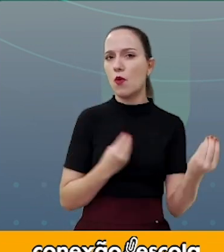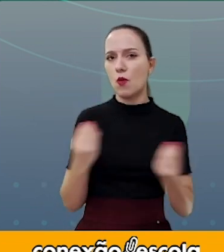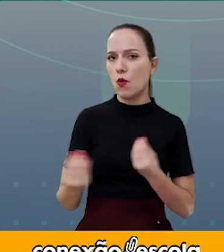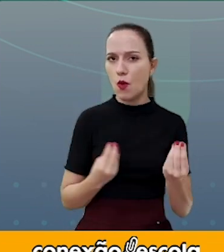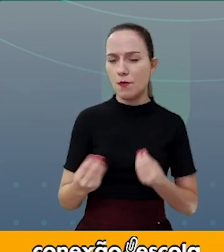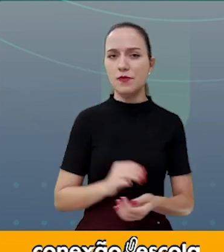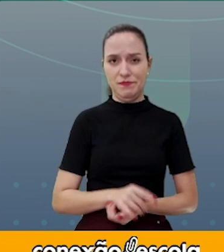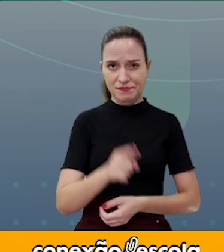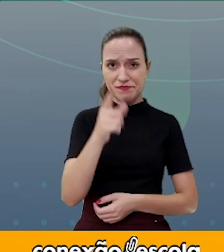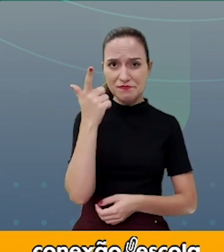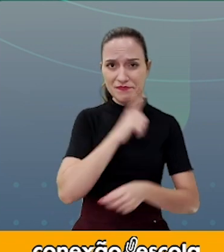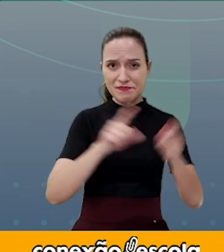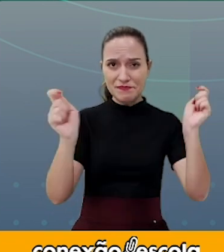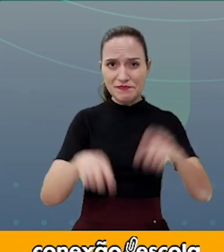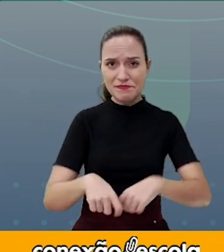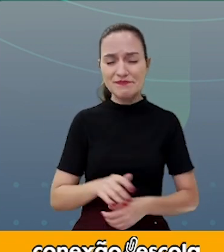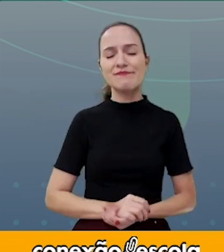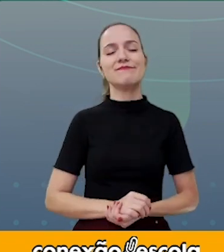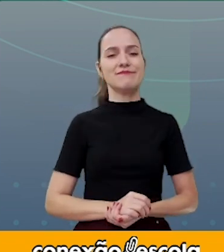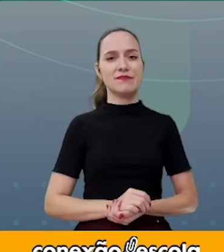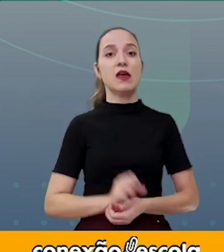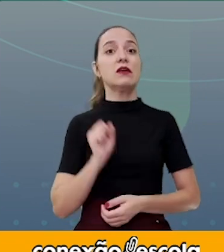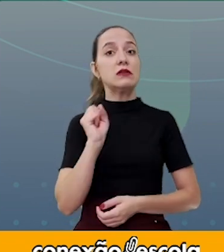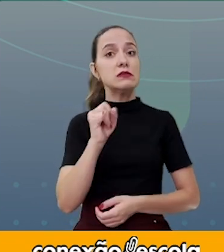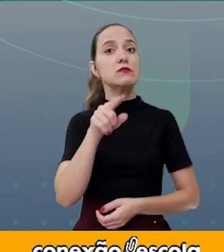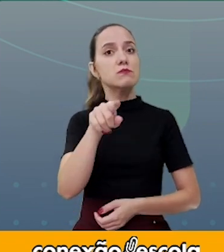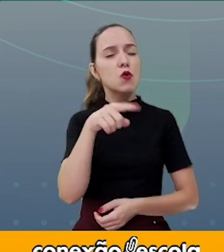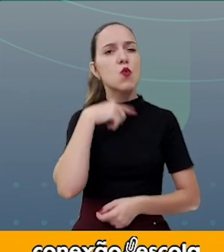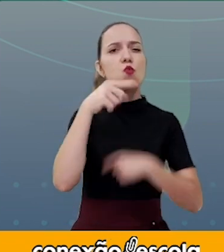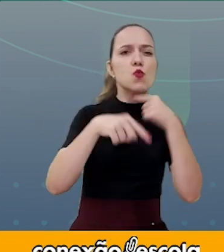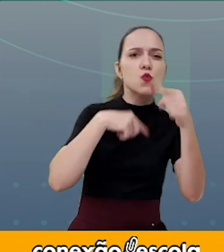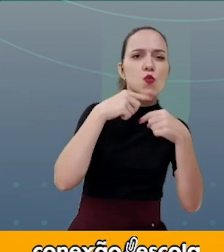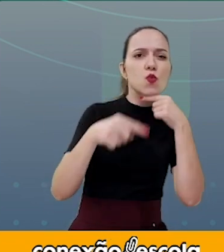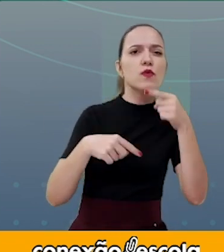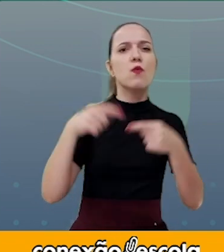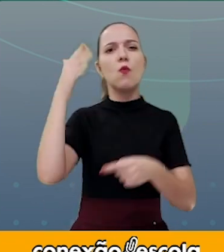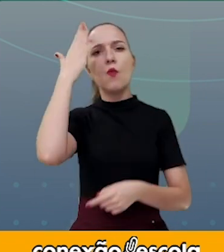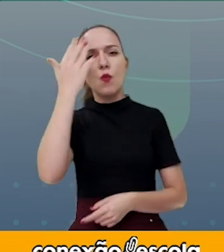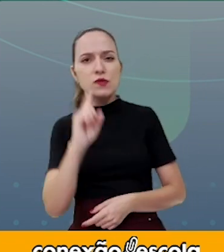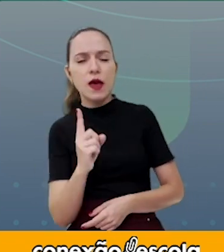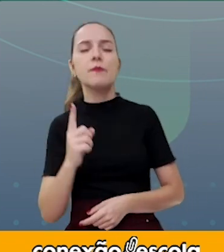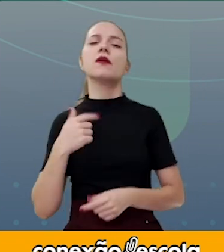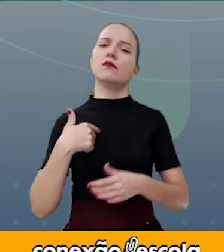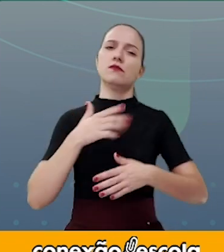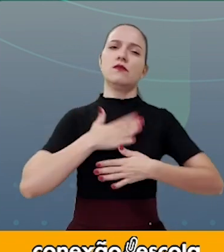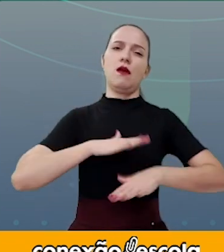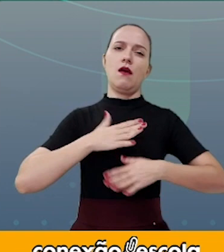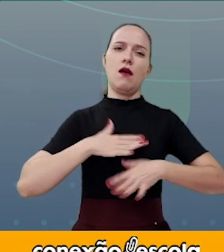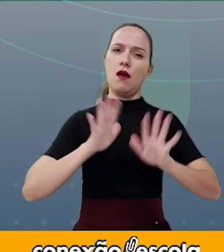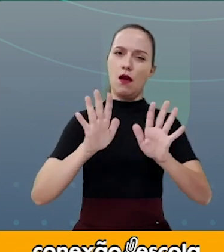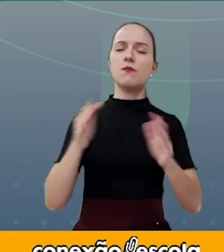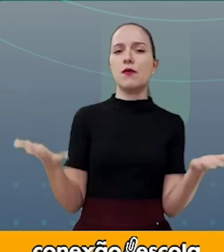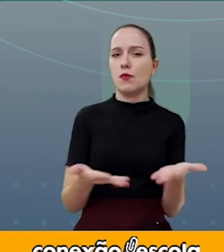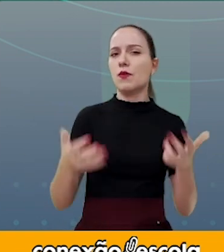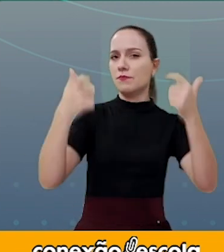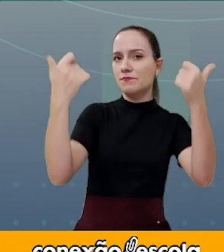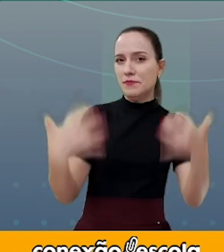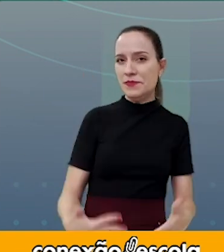início? Você consegue? Se ainda não, pode ficar tranquilo que você vai aprender